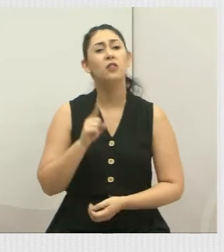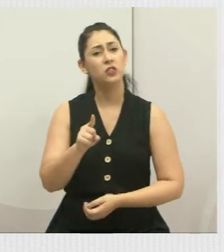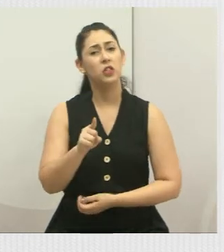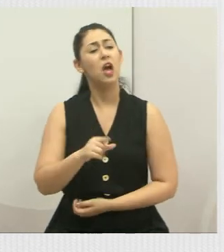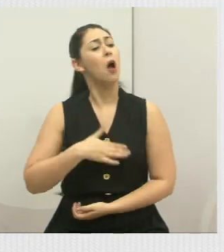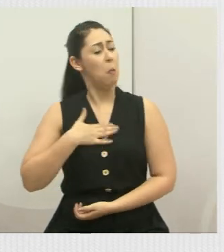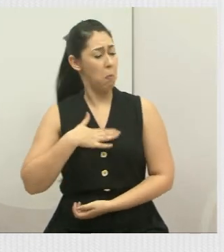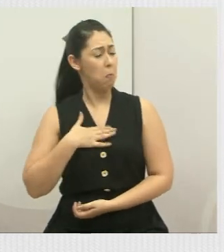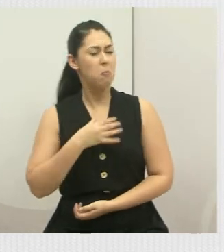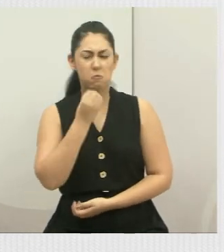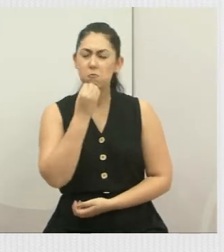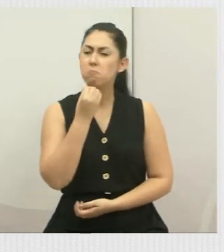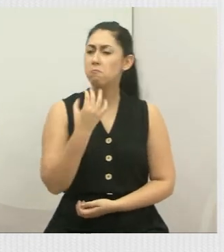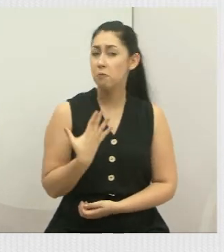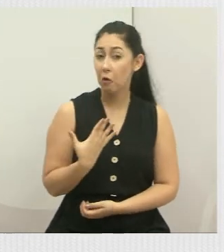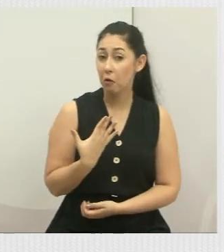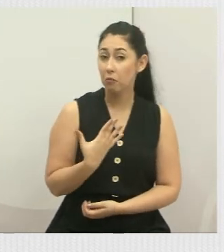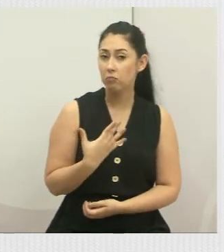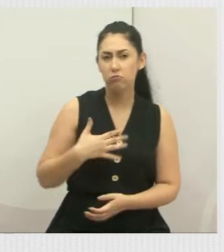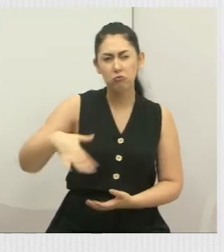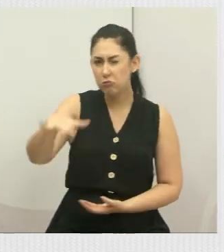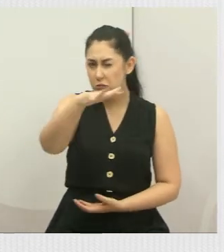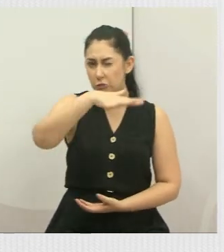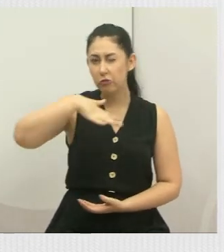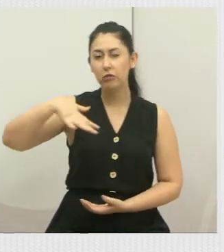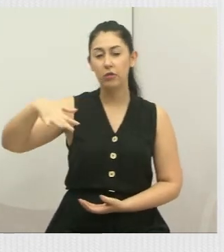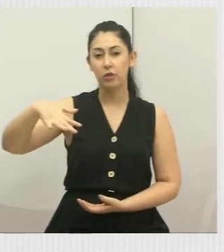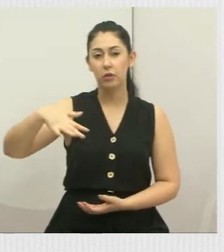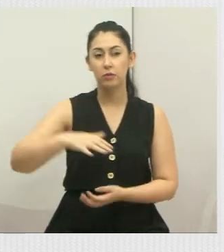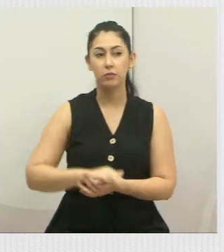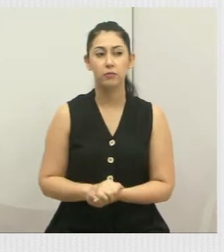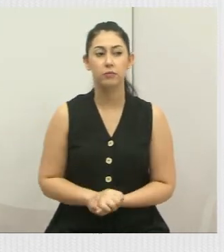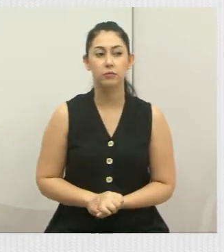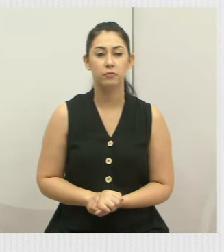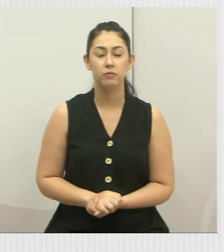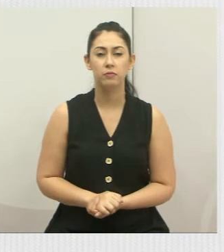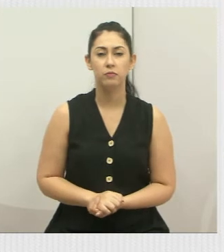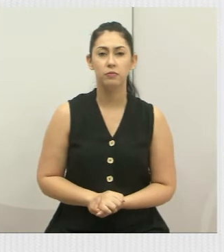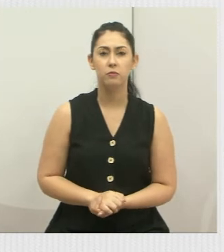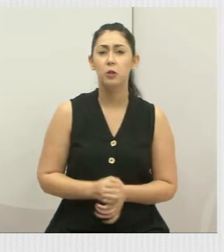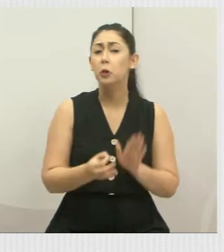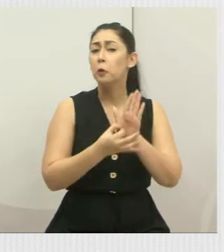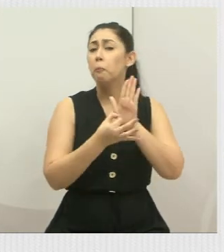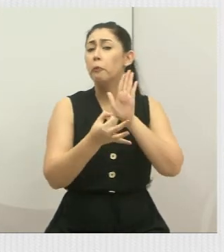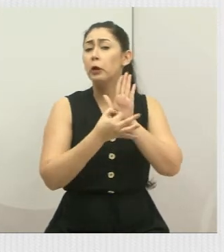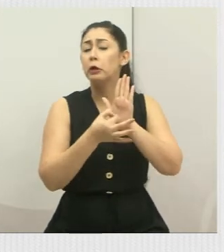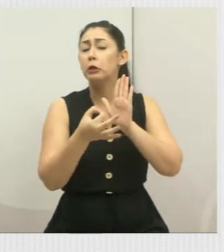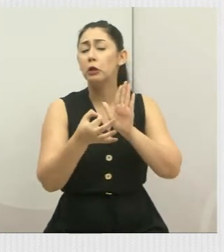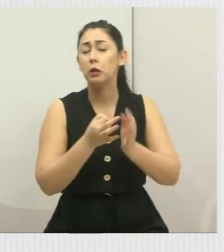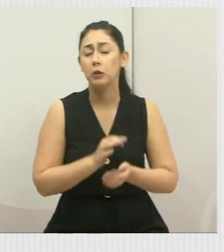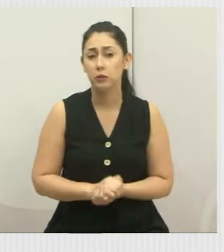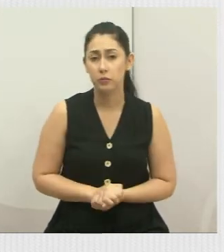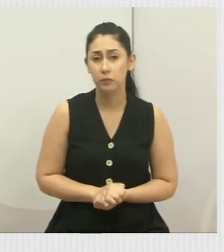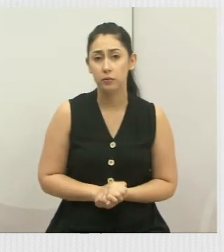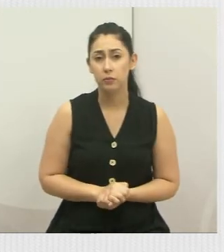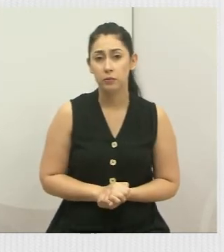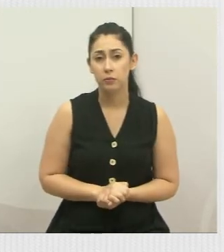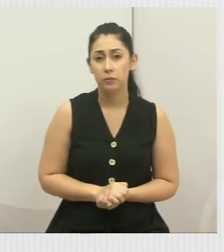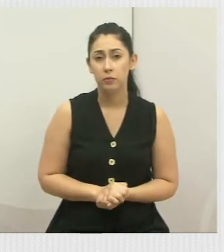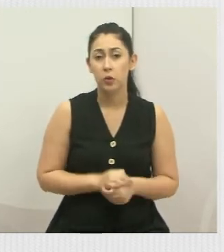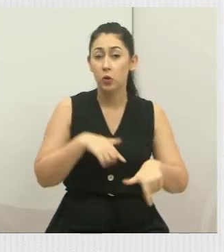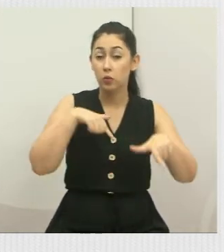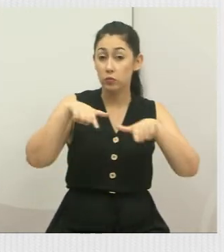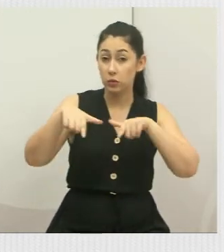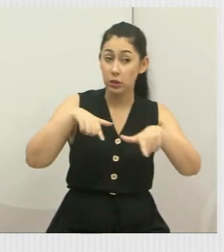satisfação, agora de uma forma geral, qual é o índice de satisfação, qual é o seu índice de satisfação com o